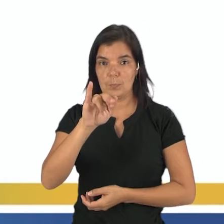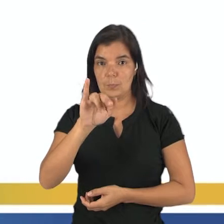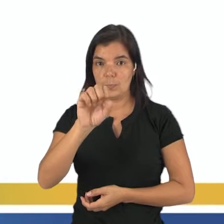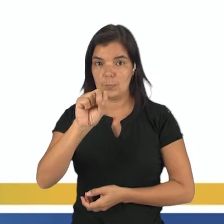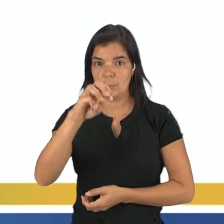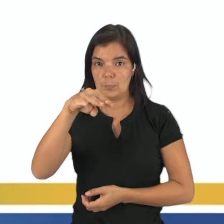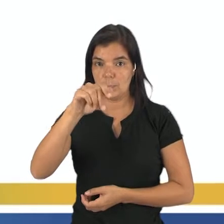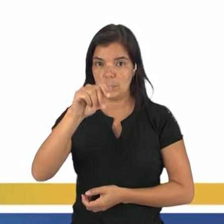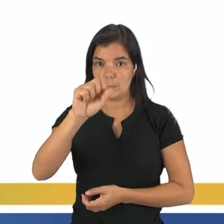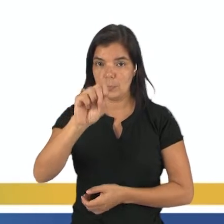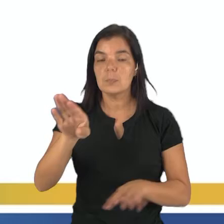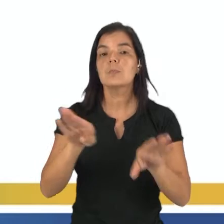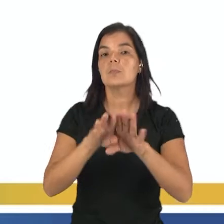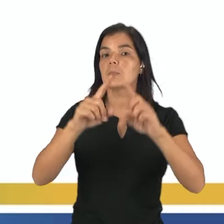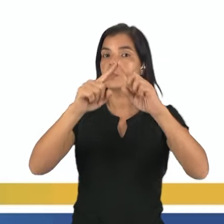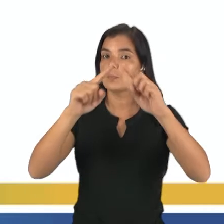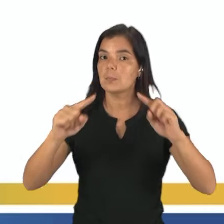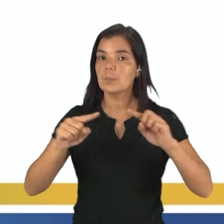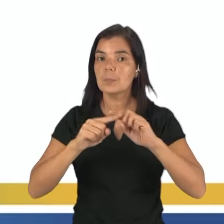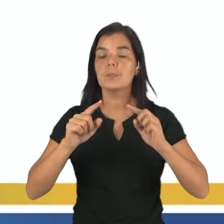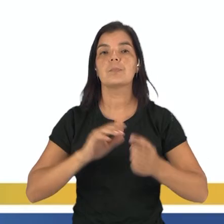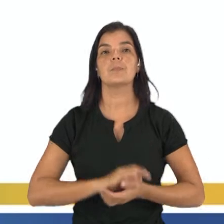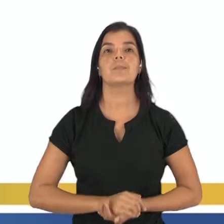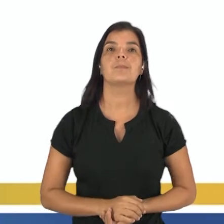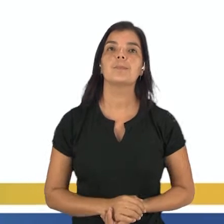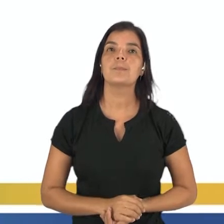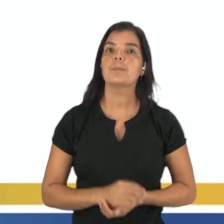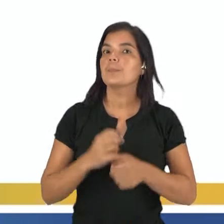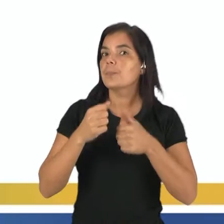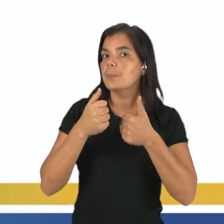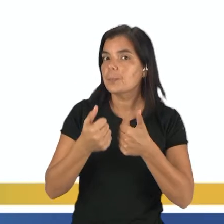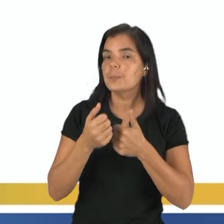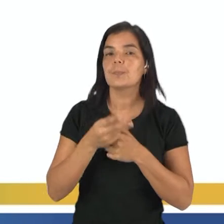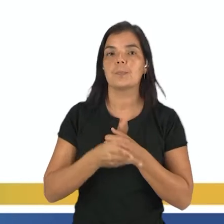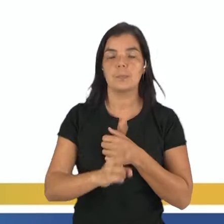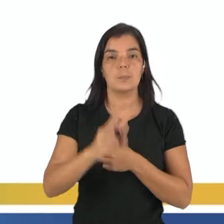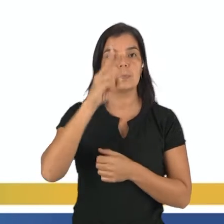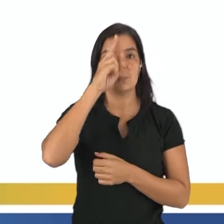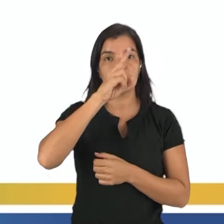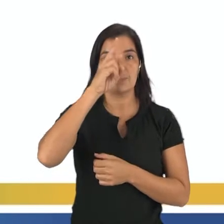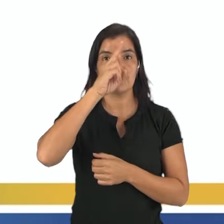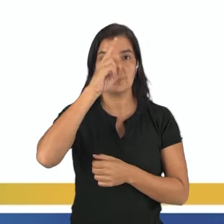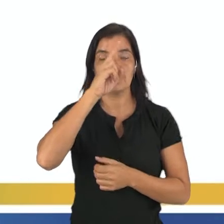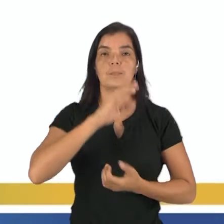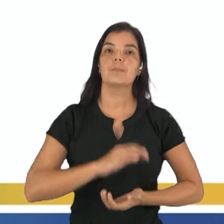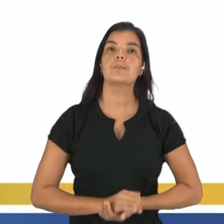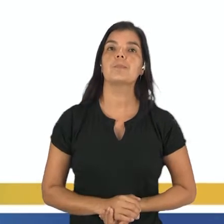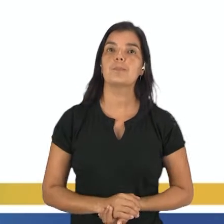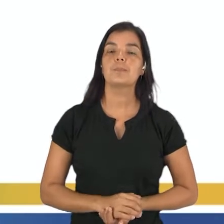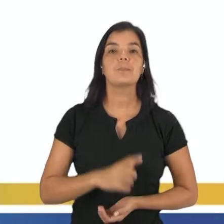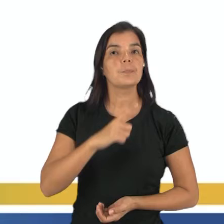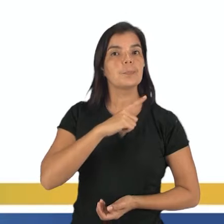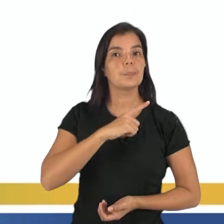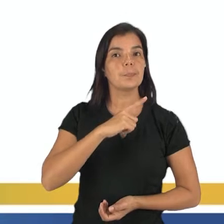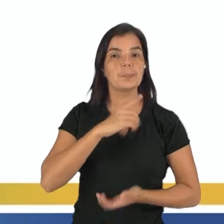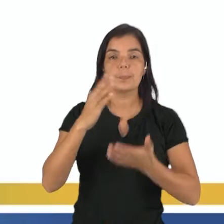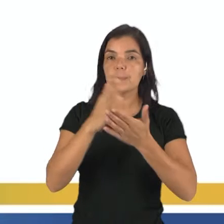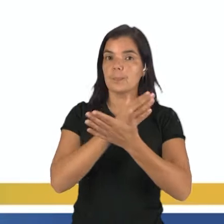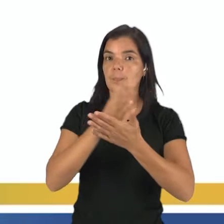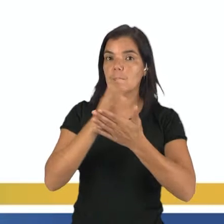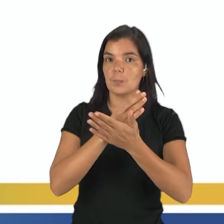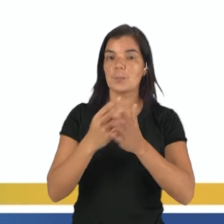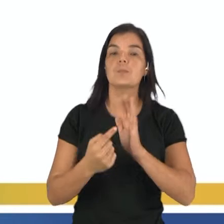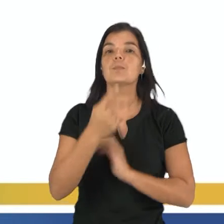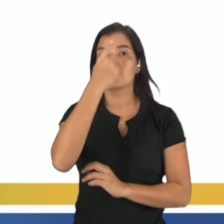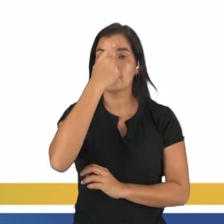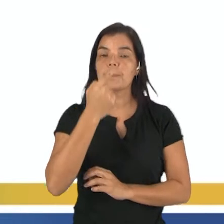e pirâmides, ok? Muito bem, continuando, então vamos relembrar um pouquinho aí, Então nós temos aí alguns